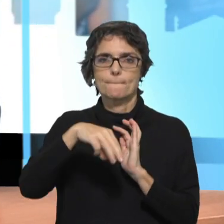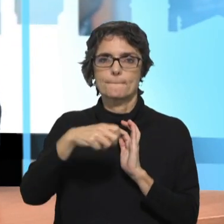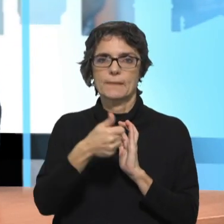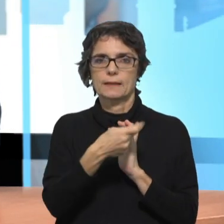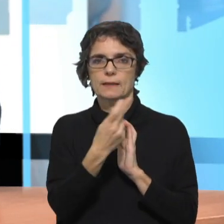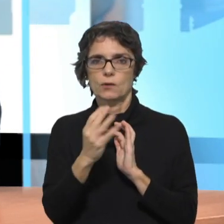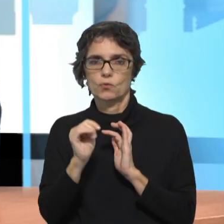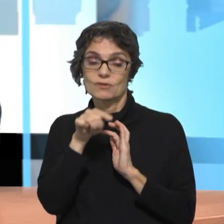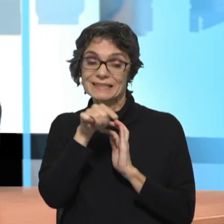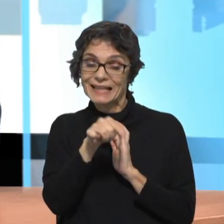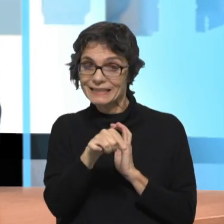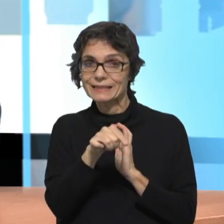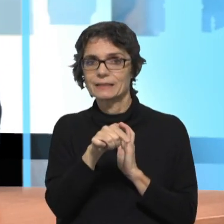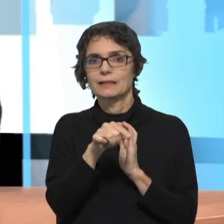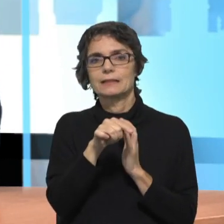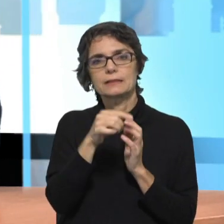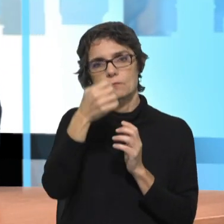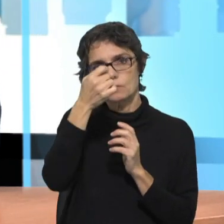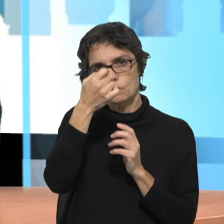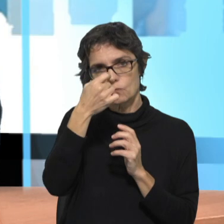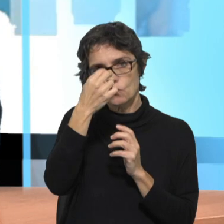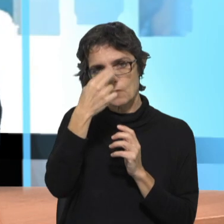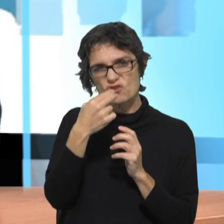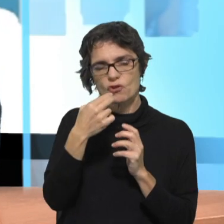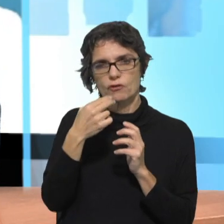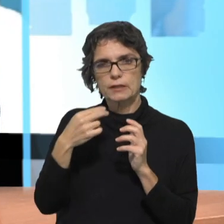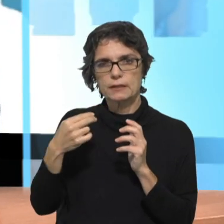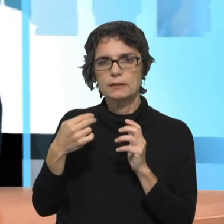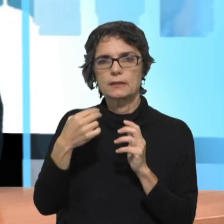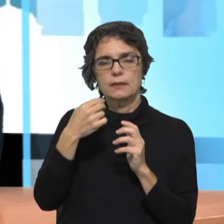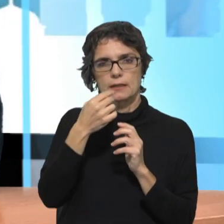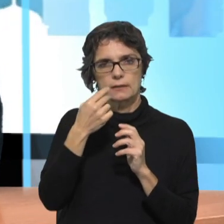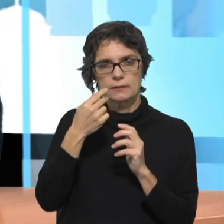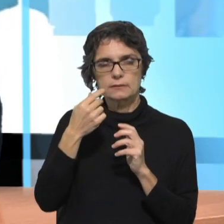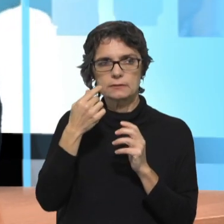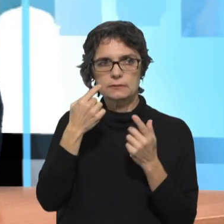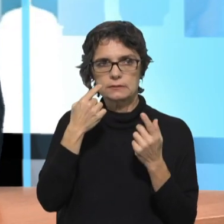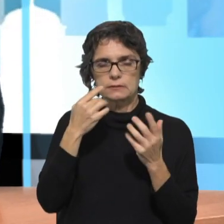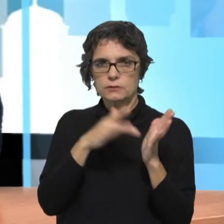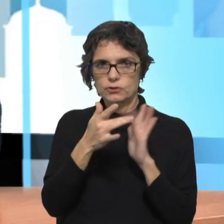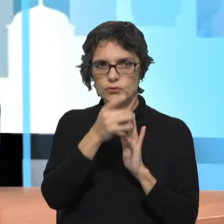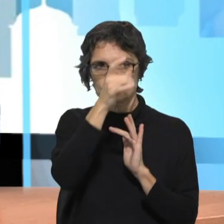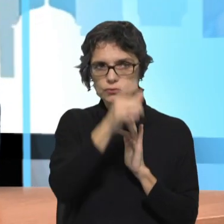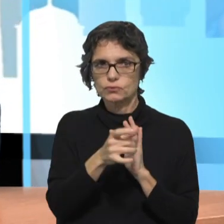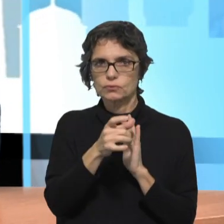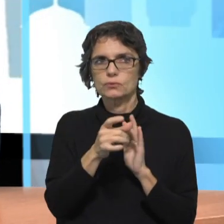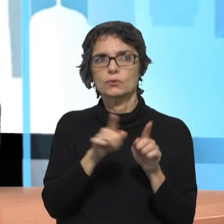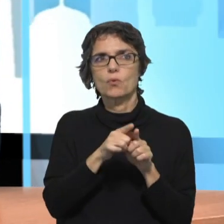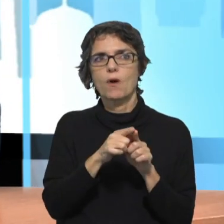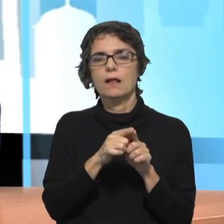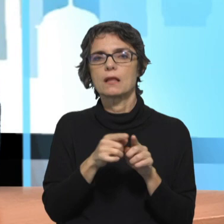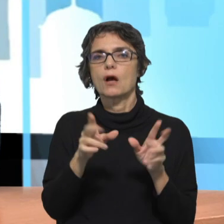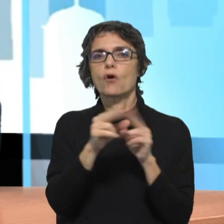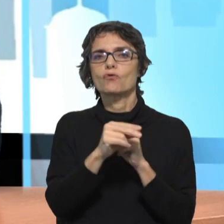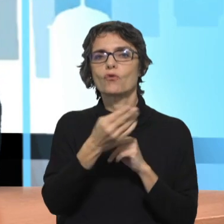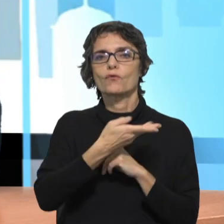um quadro da própria história ancestral de Jesus, fazendo e apresentando Jesus, no fundo, como um novo David, como o Messias